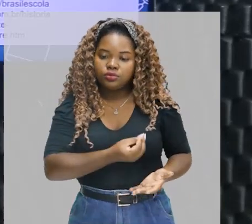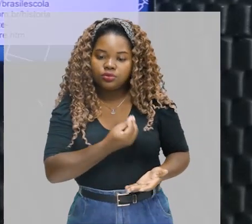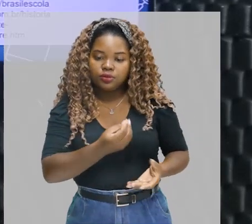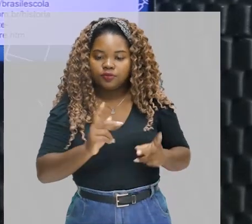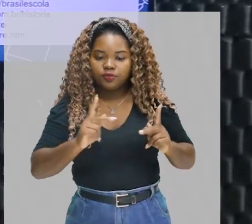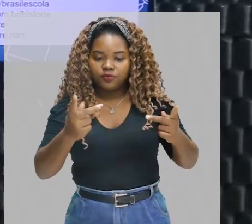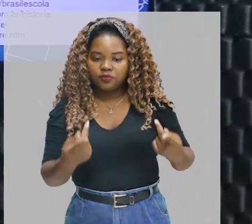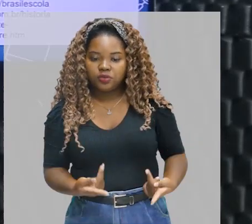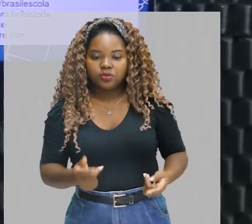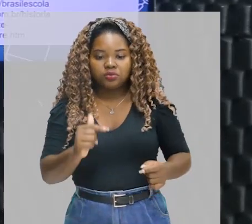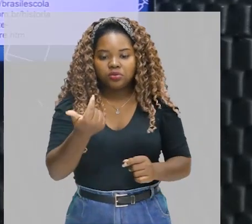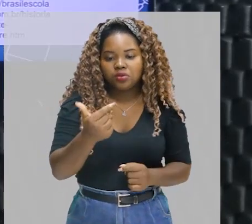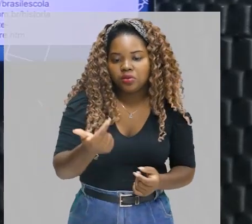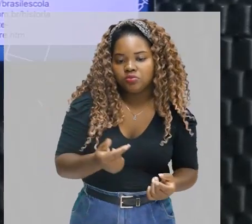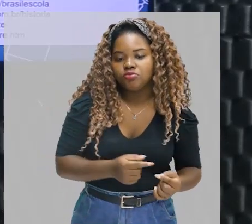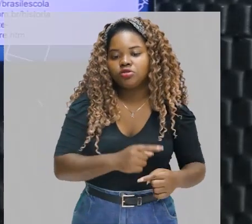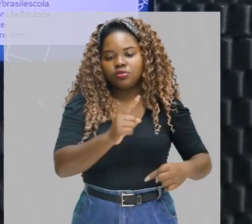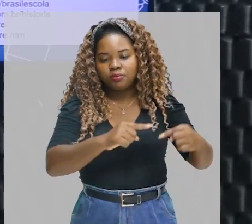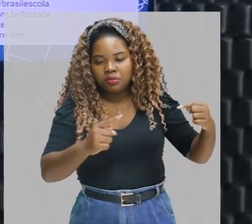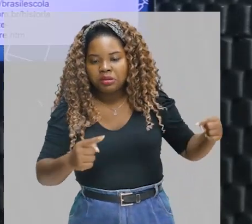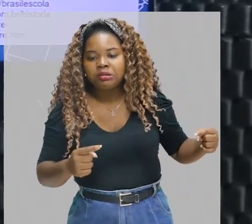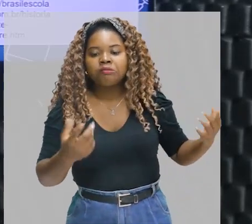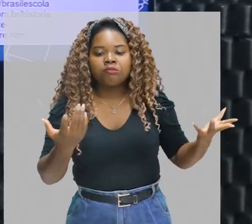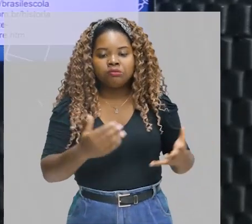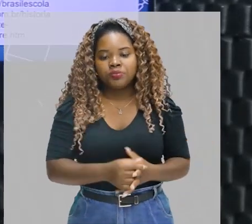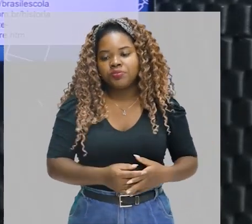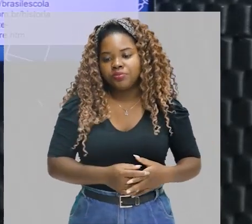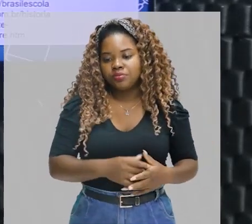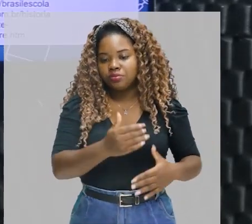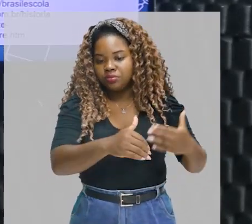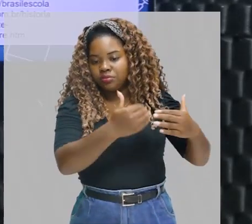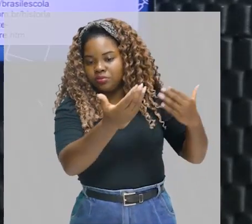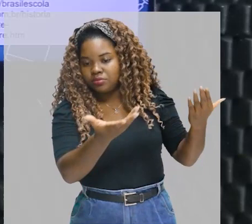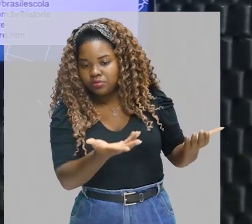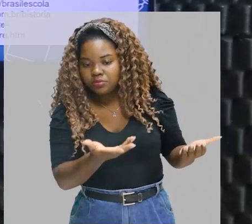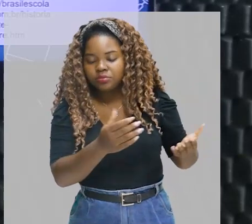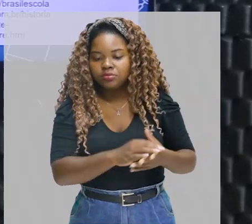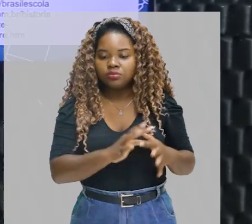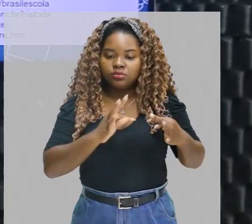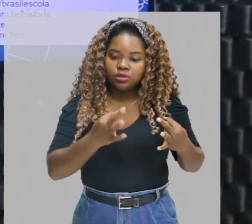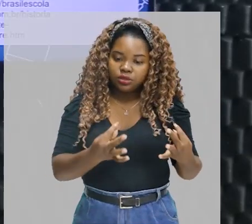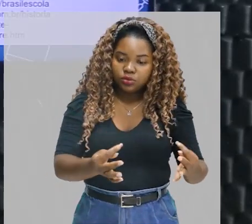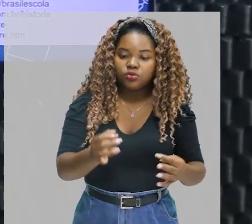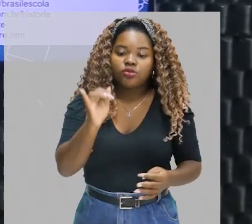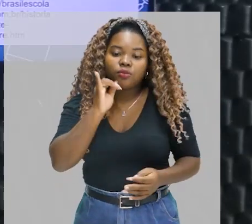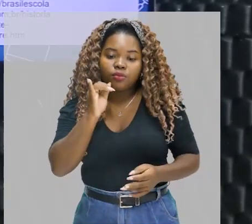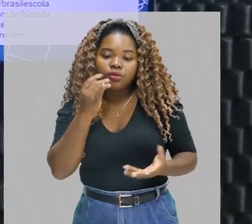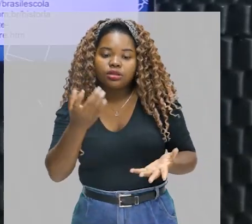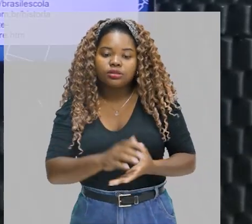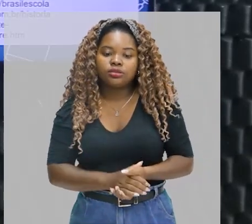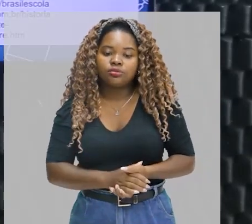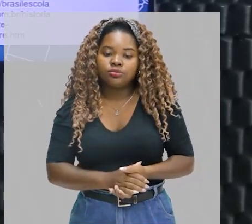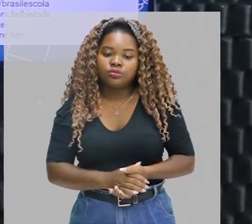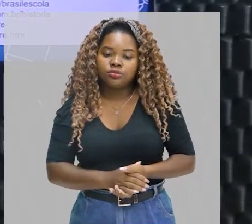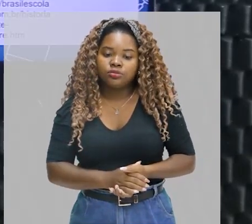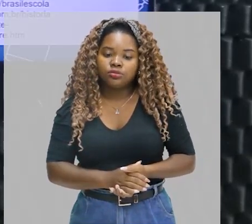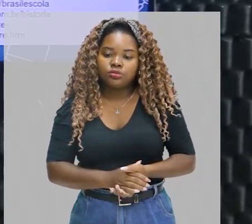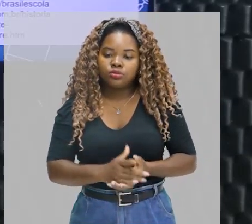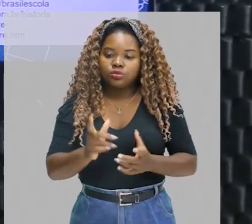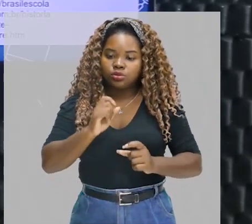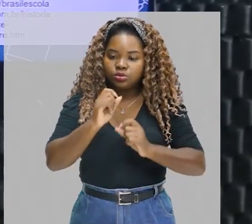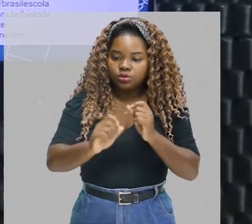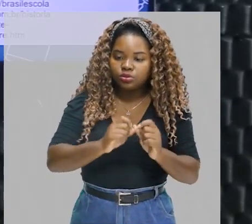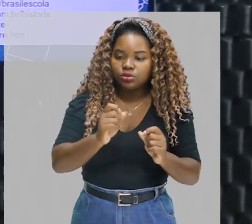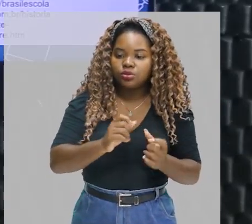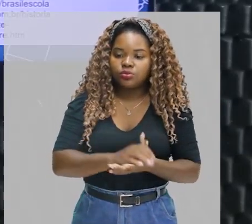processo, né, essencial nos alertas contra predadores e na busca de alimentos, tá ok? Então,